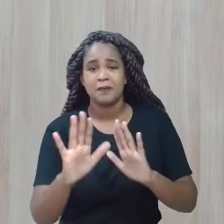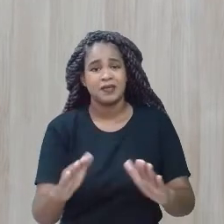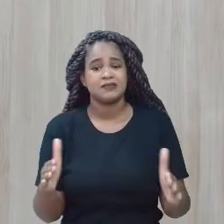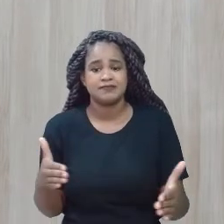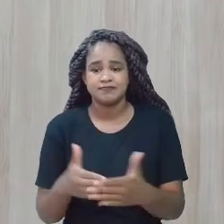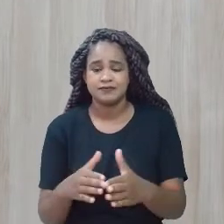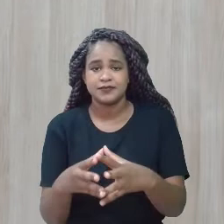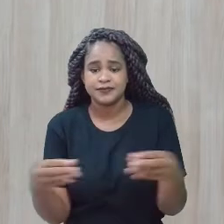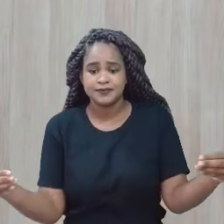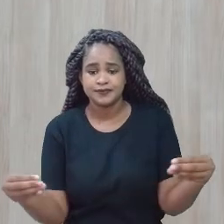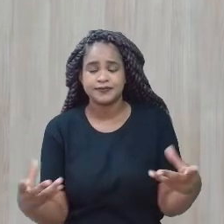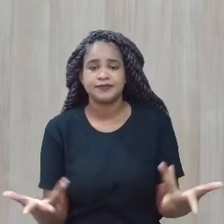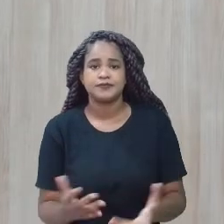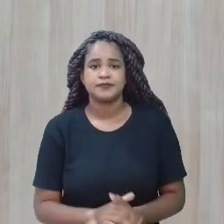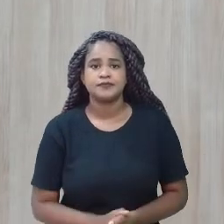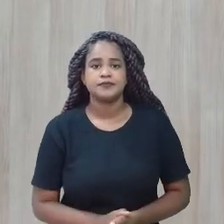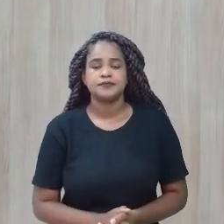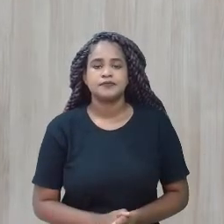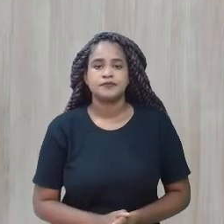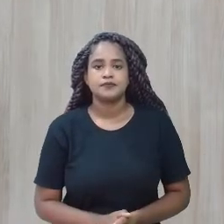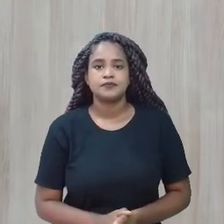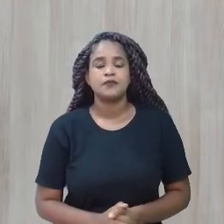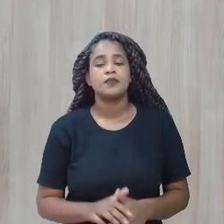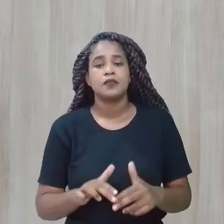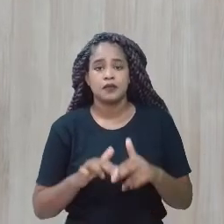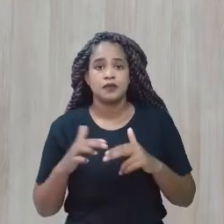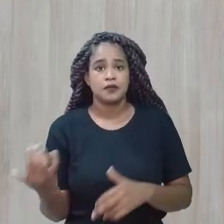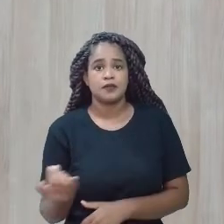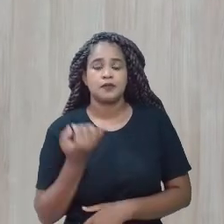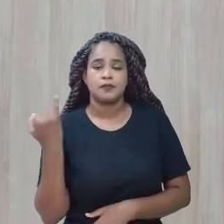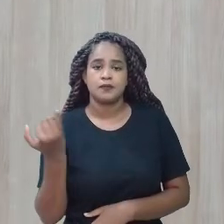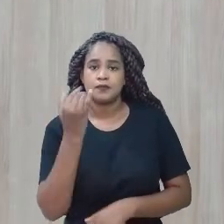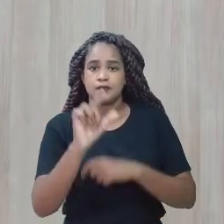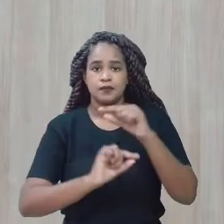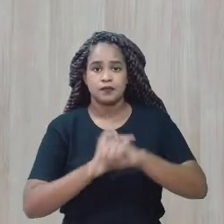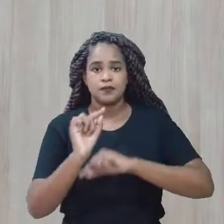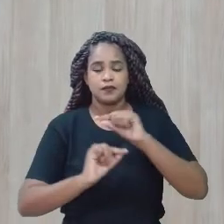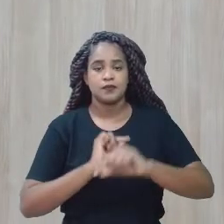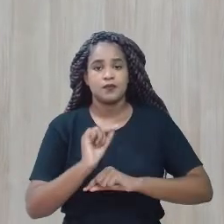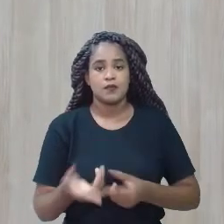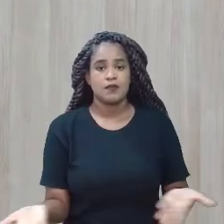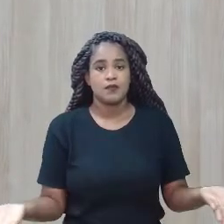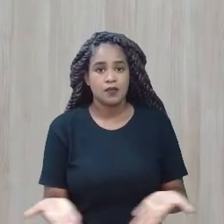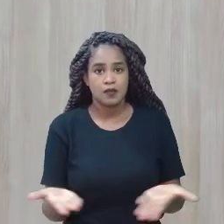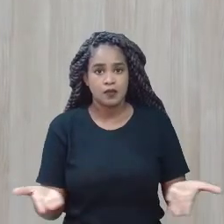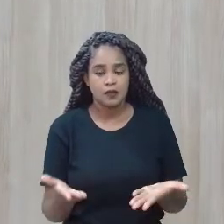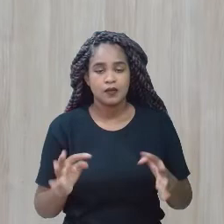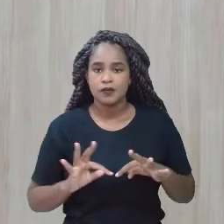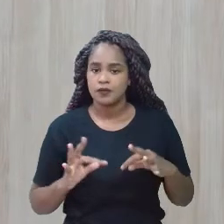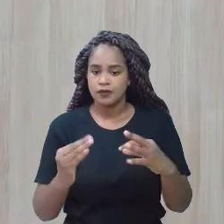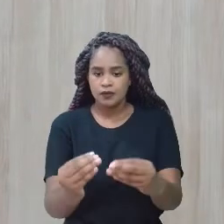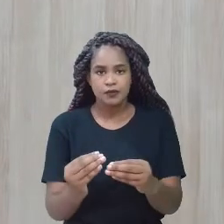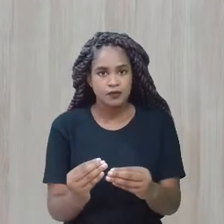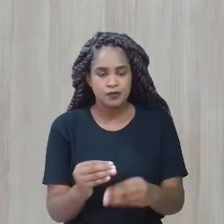é importante, nesse momento, todos nós, né,